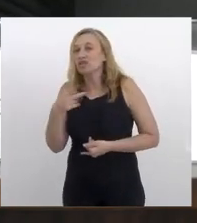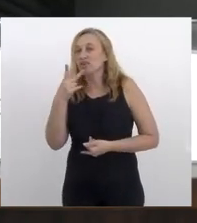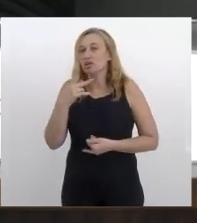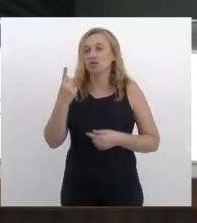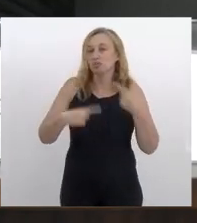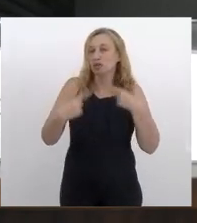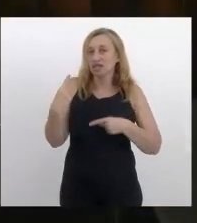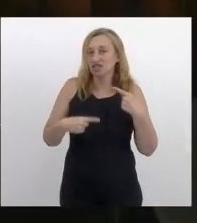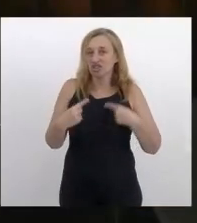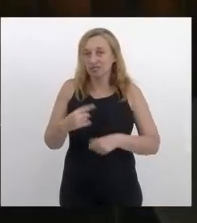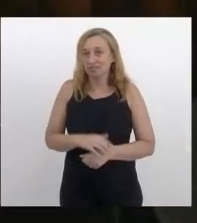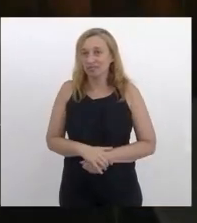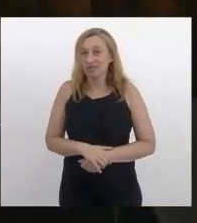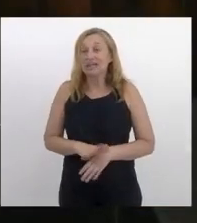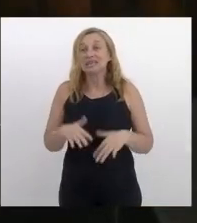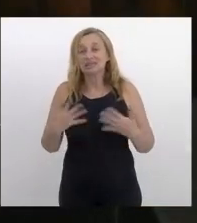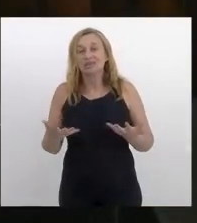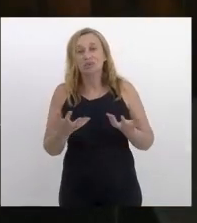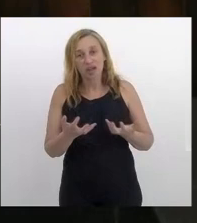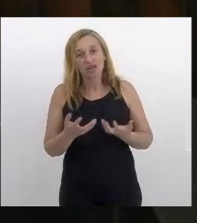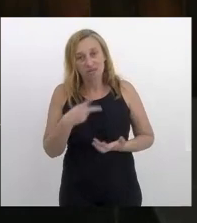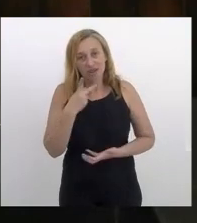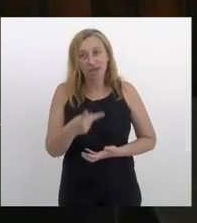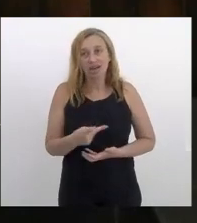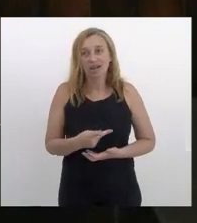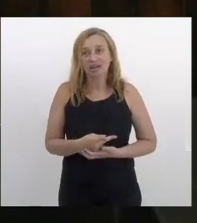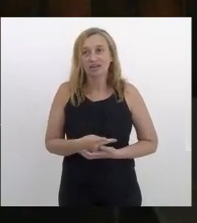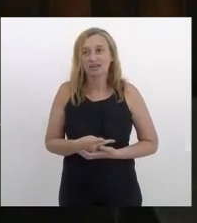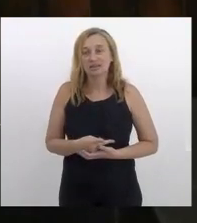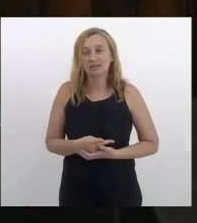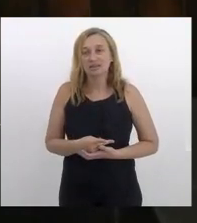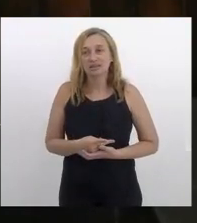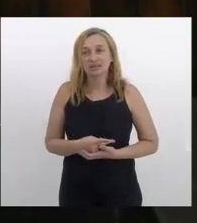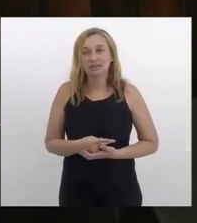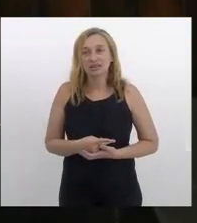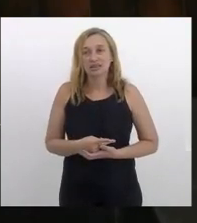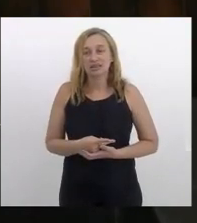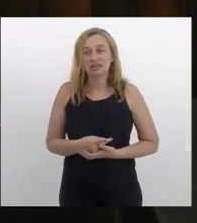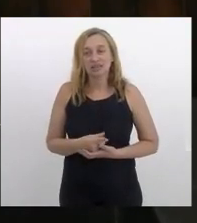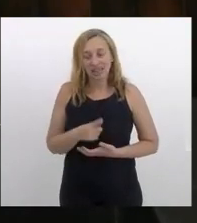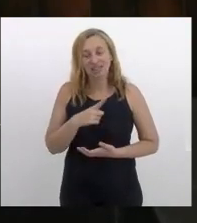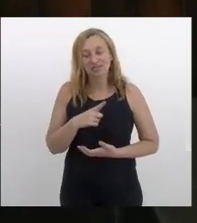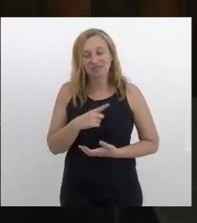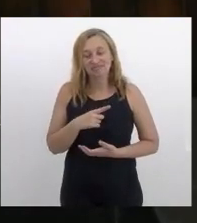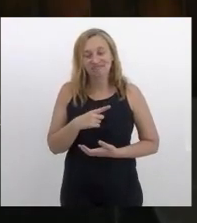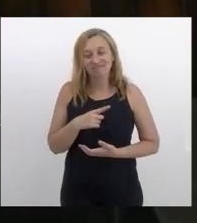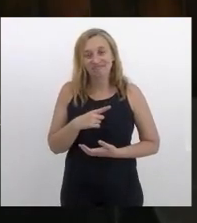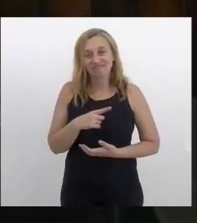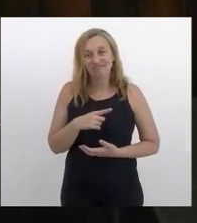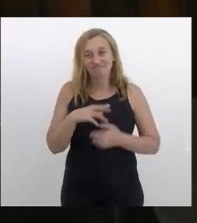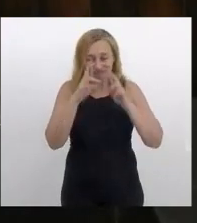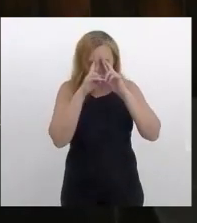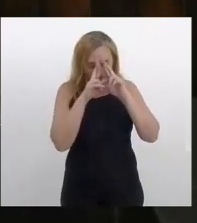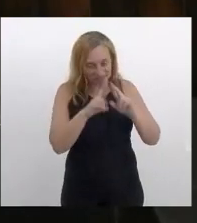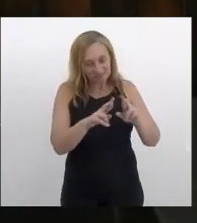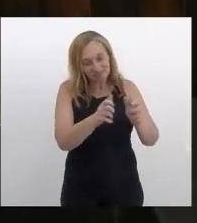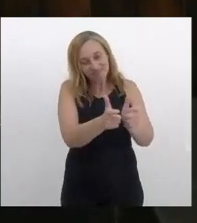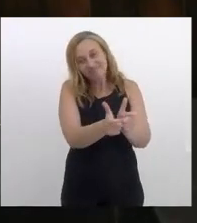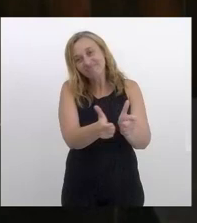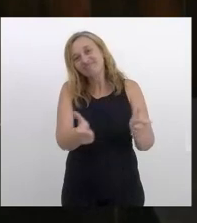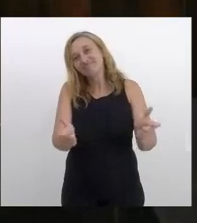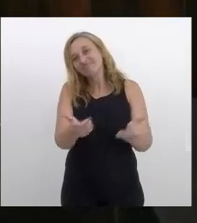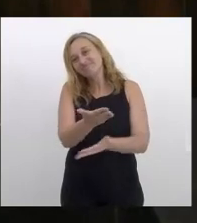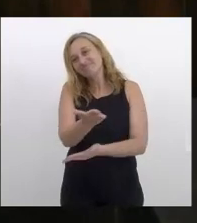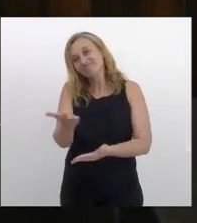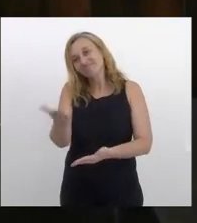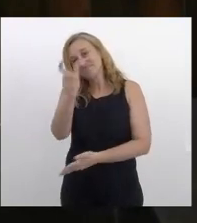política. Então, quero dizer que eu tenho um respeito muito grande